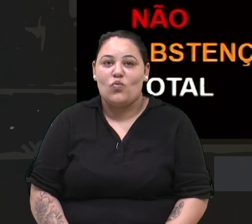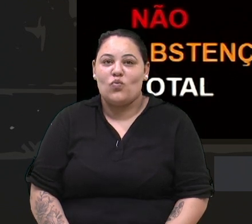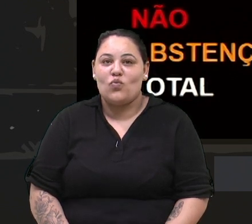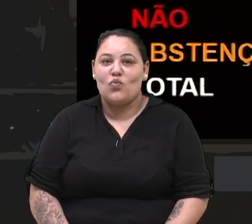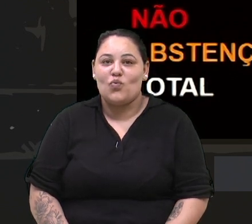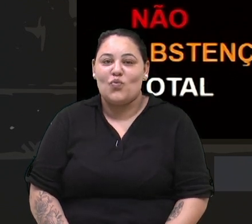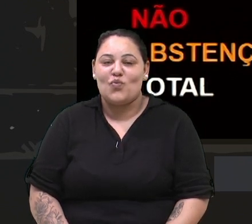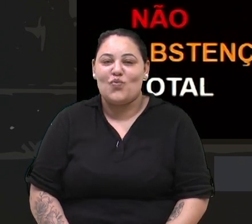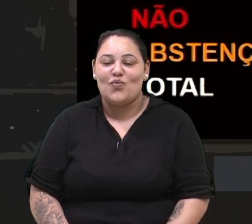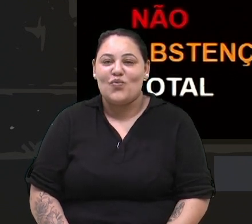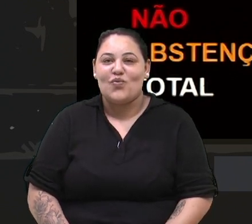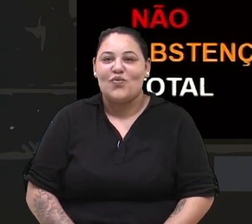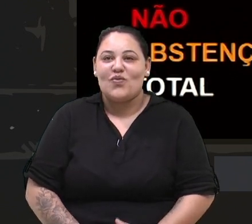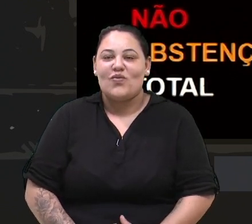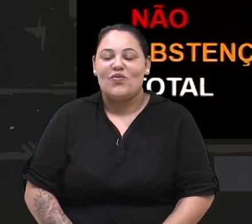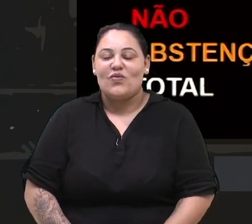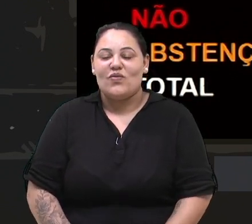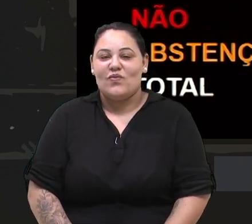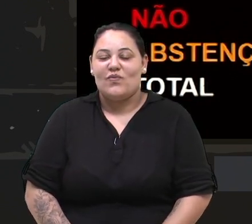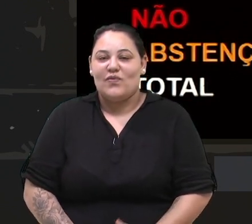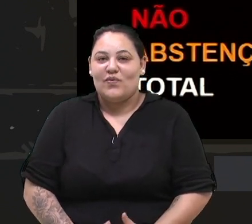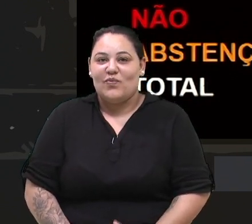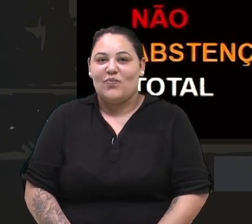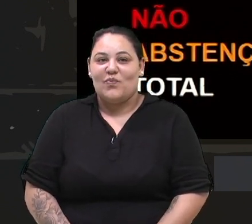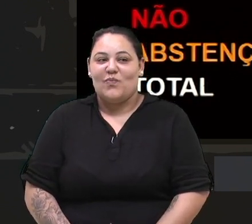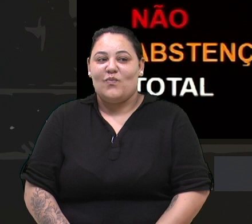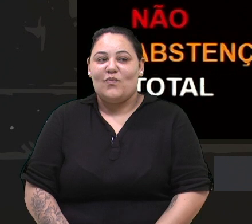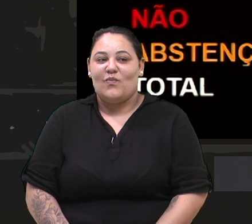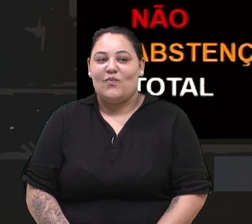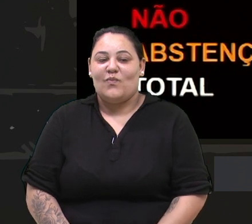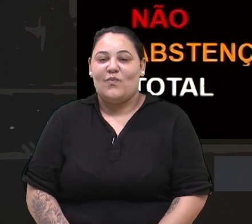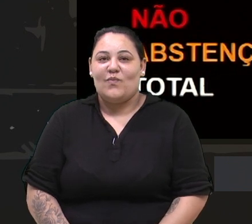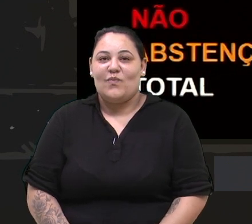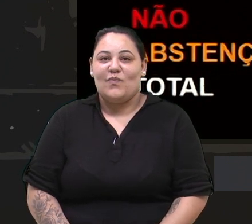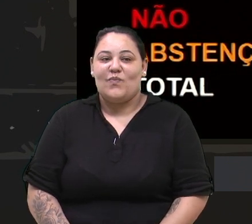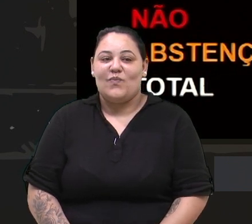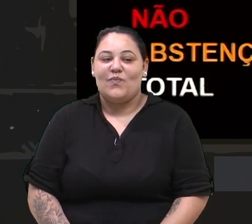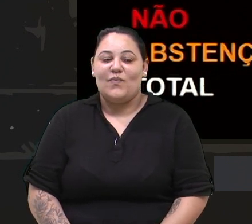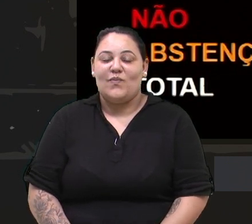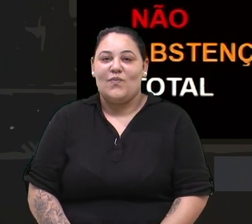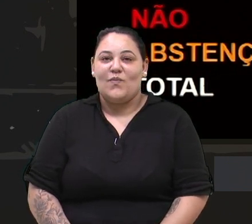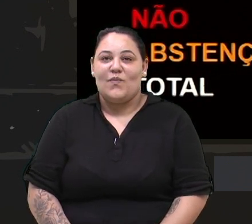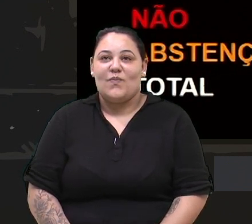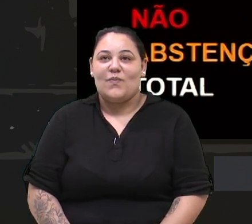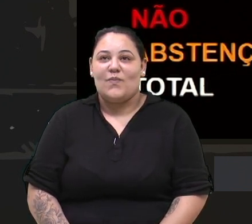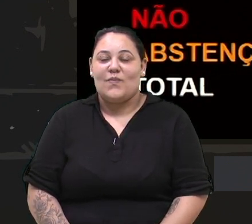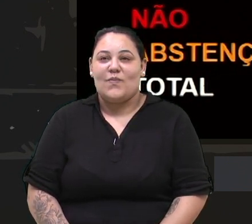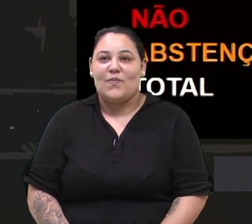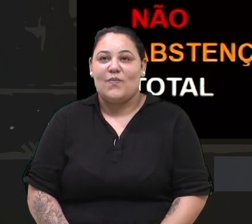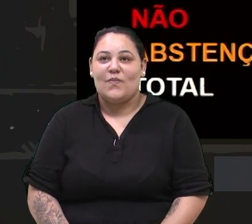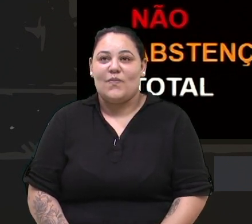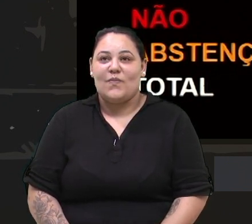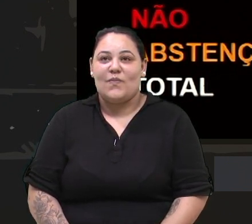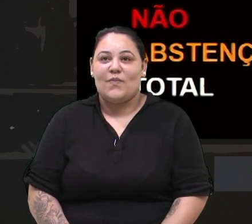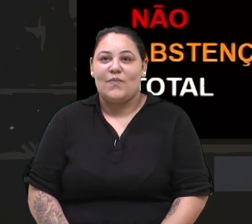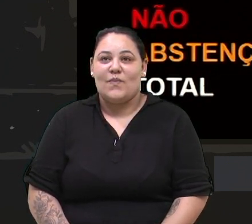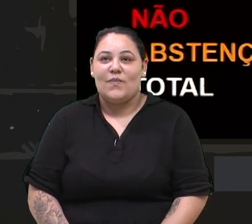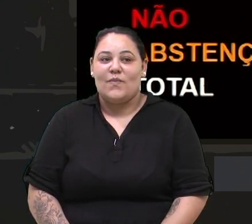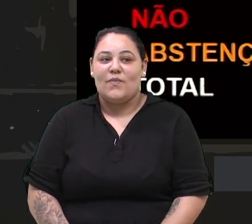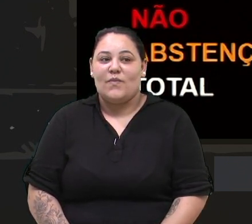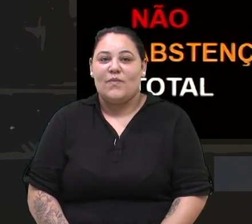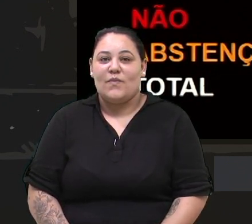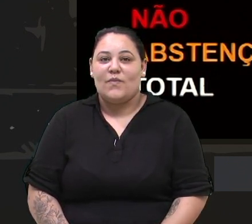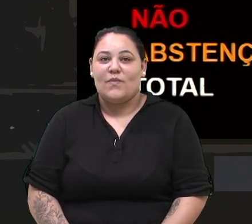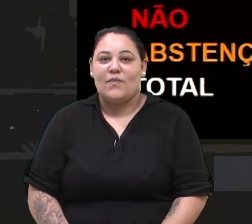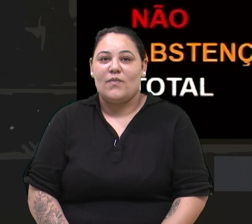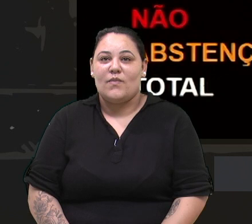Caramba. Vota, Lucas. Camille, como vota? Lucas Carenhato vota sim. Lucas, São